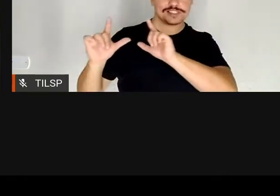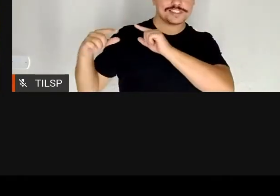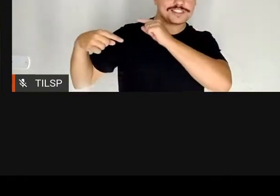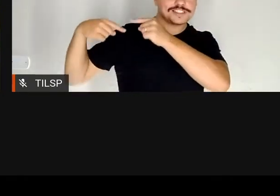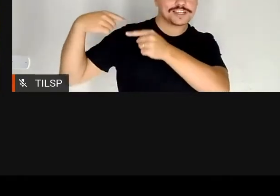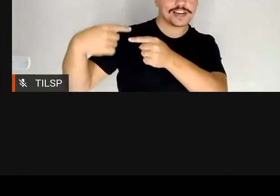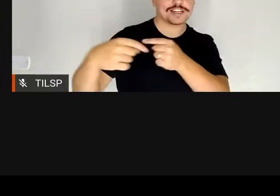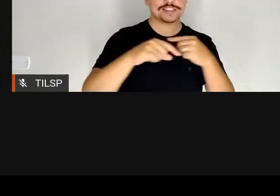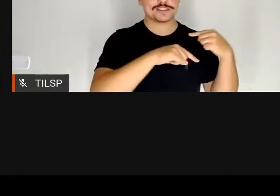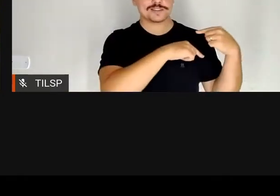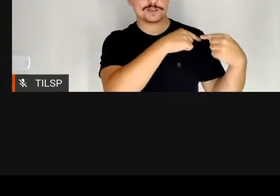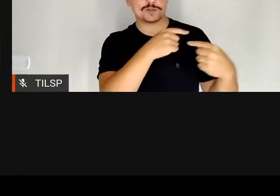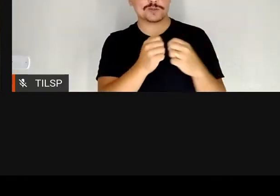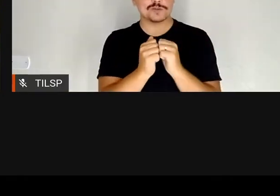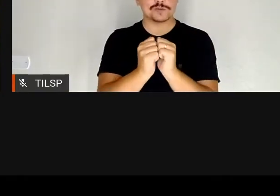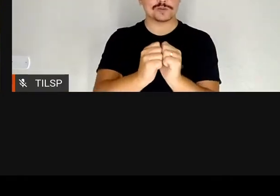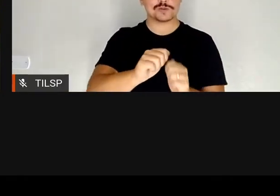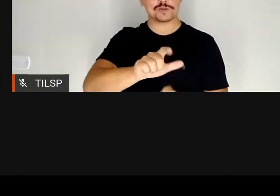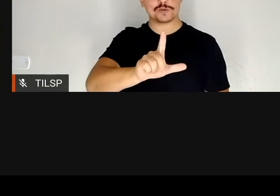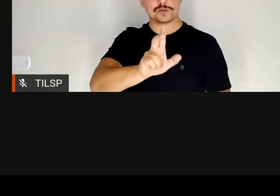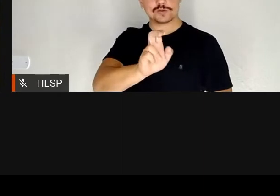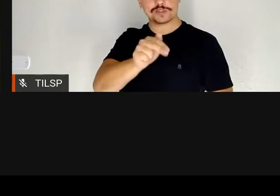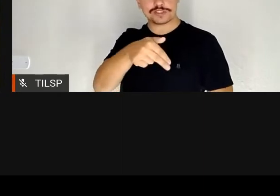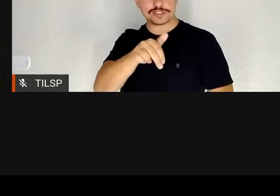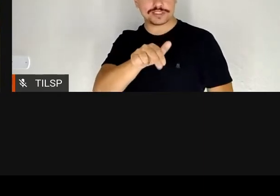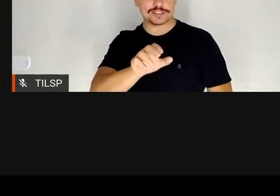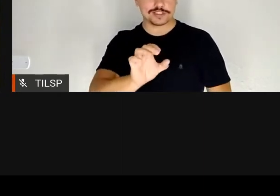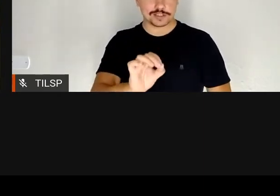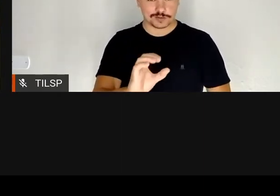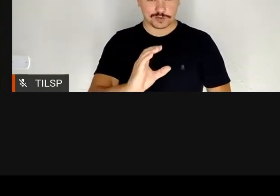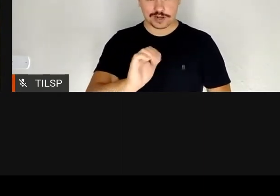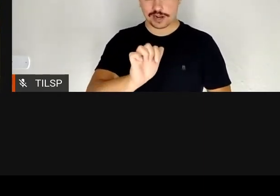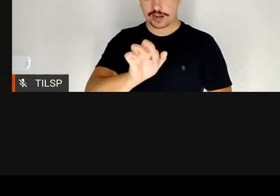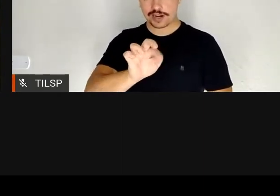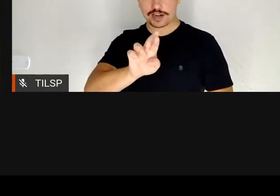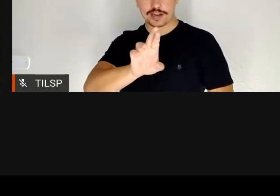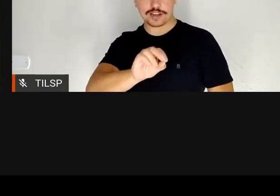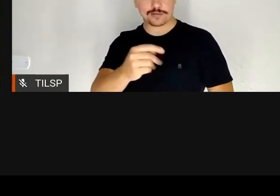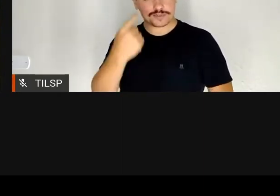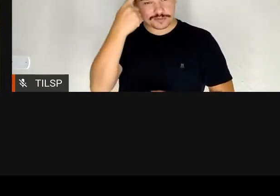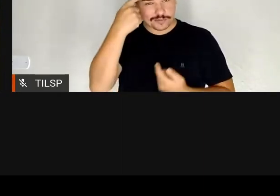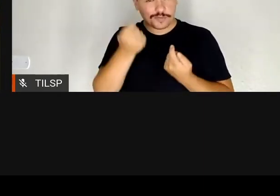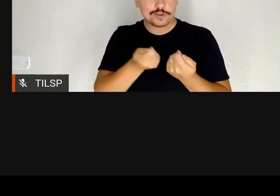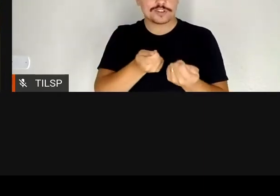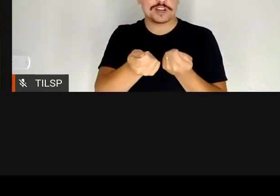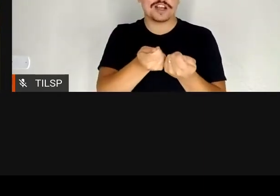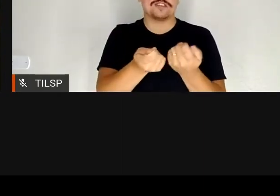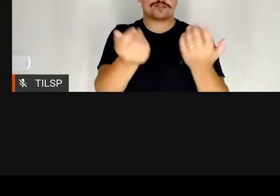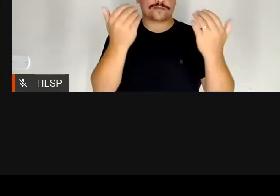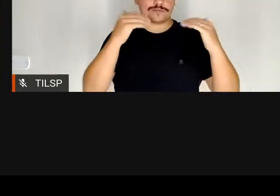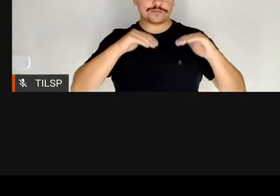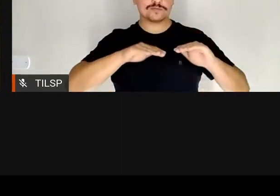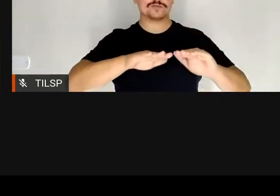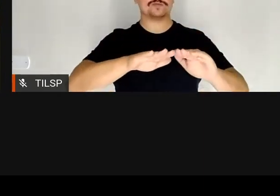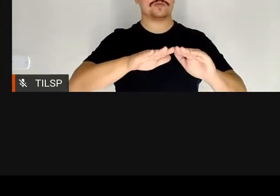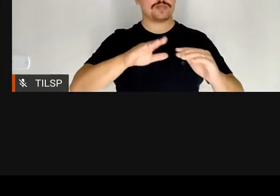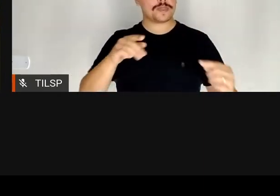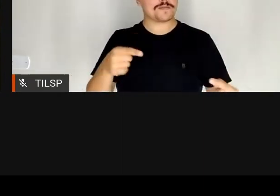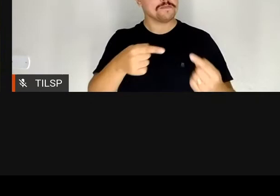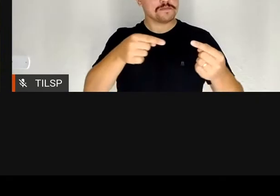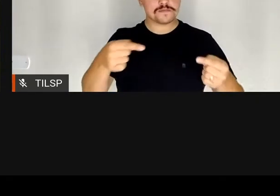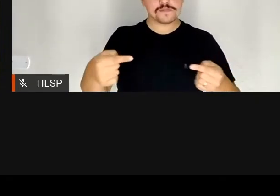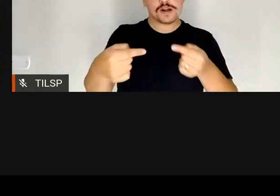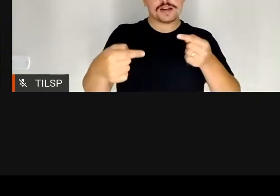Luciano Carneiro, de alguma maneira, se viram privadas desse processo, né? Quer dizer, de ressignificação, de embate e de aprendizado